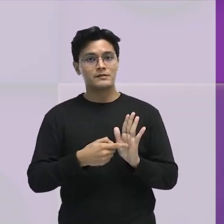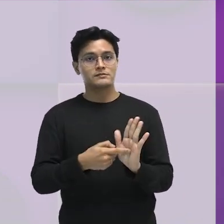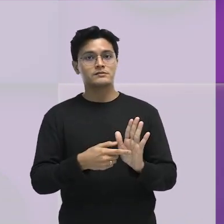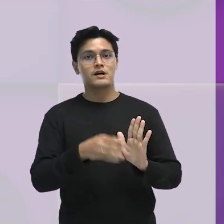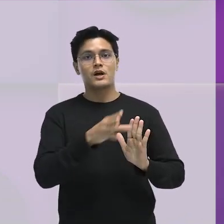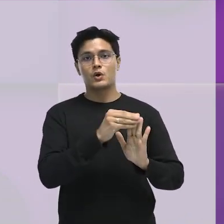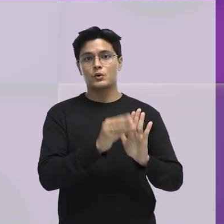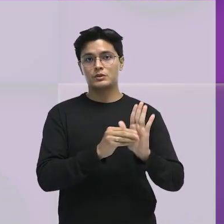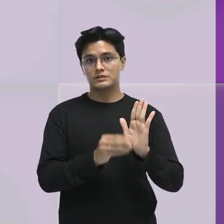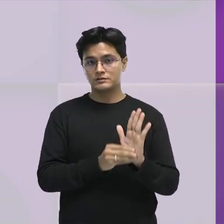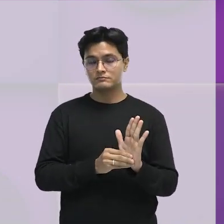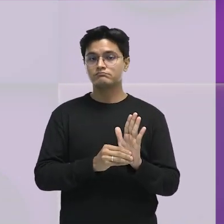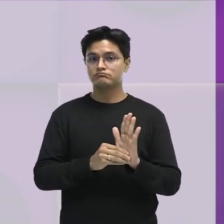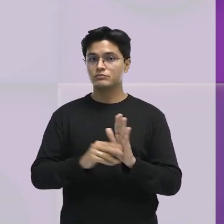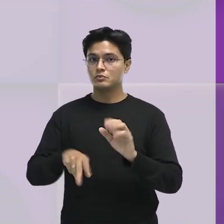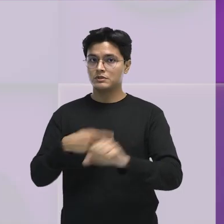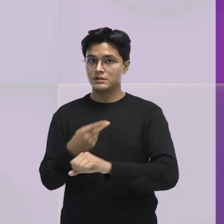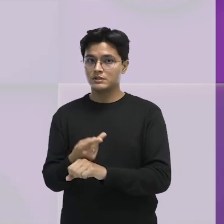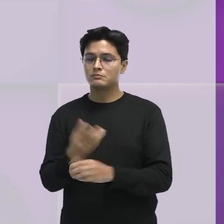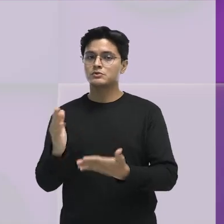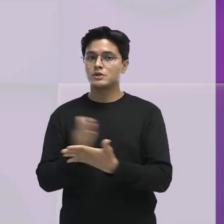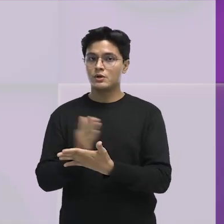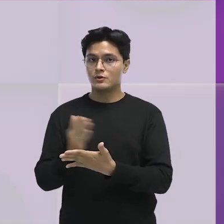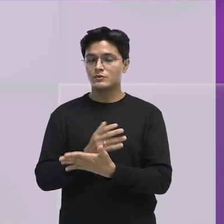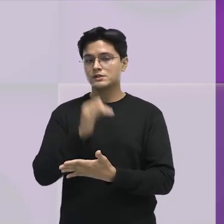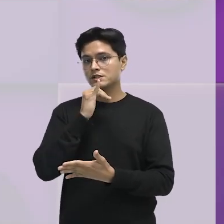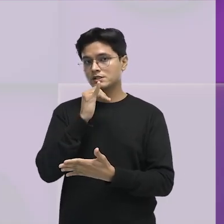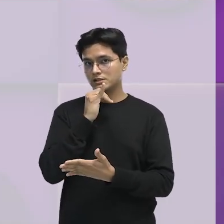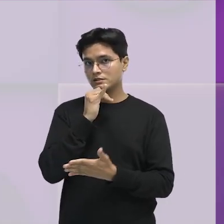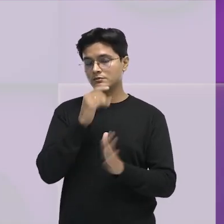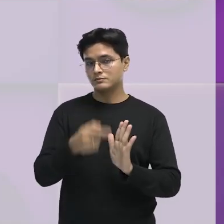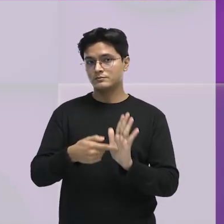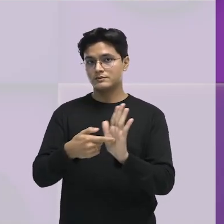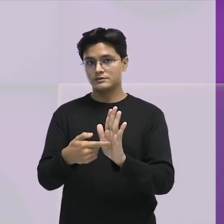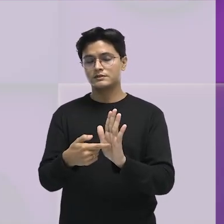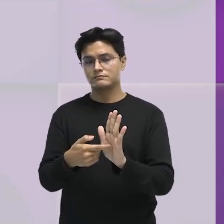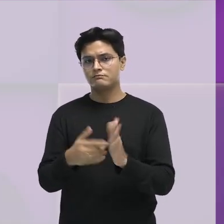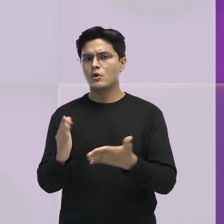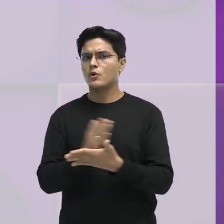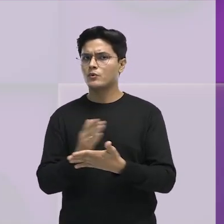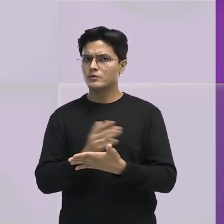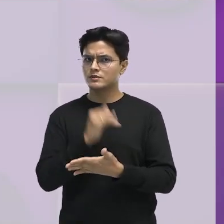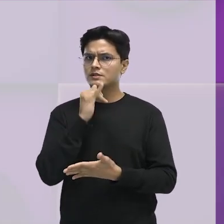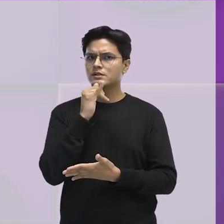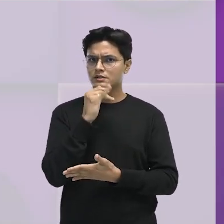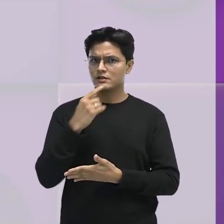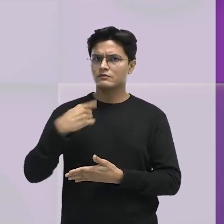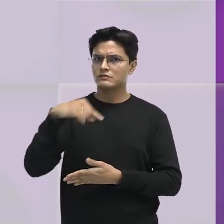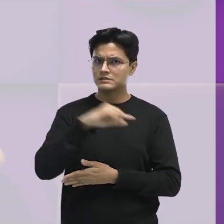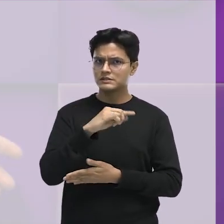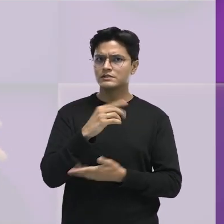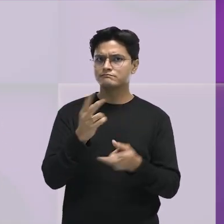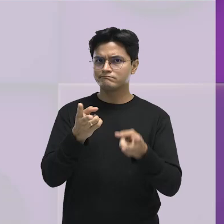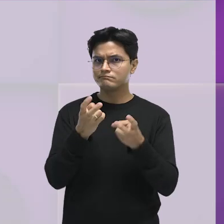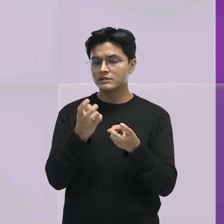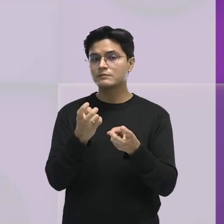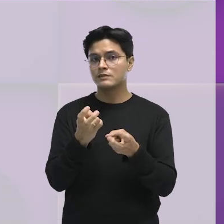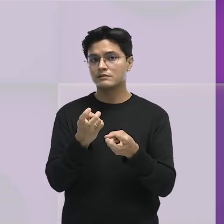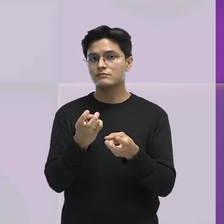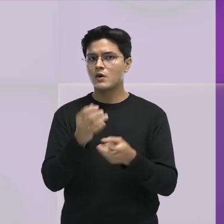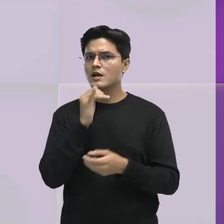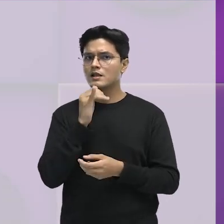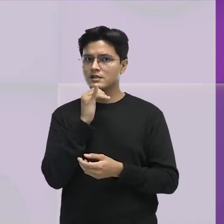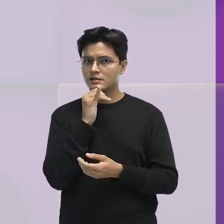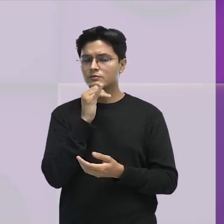conteúdo, em seguida alguns exemplos, tá? Alguns exemplos vocês verão que são exemplos da própria aula que aconteceu